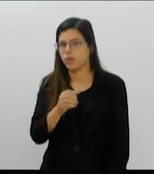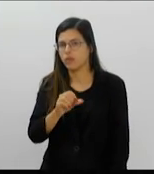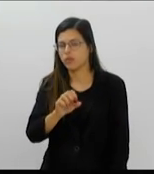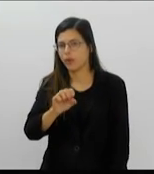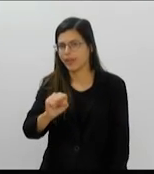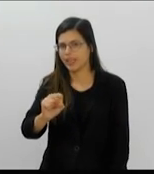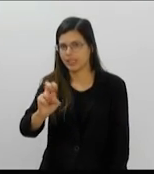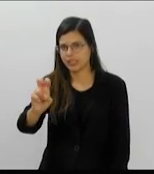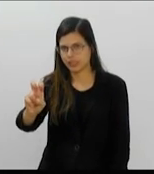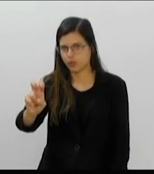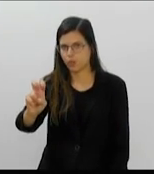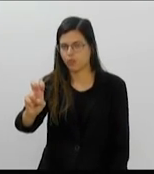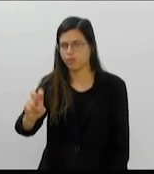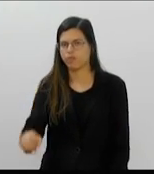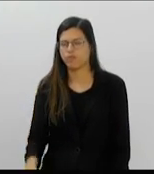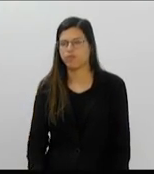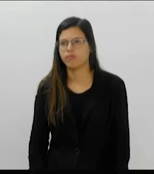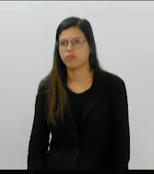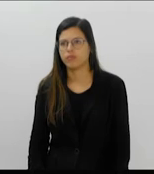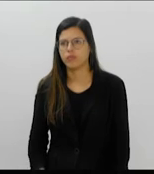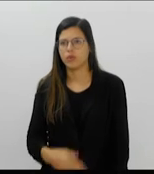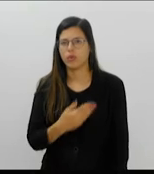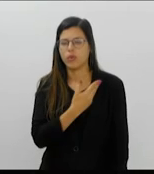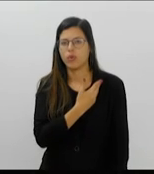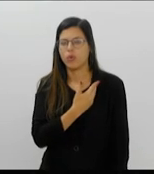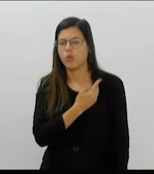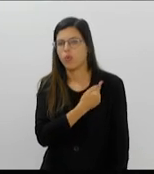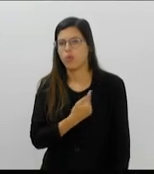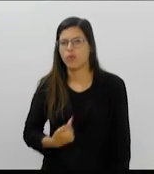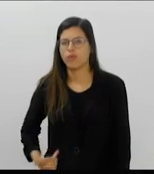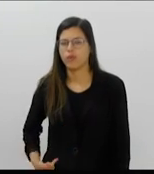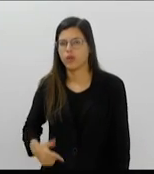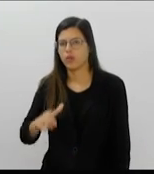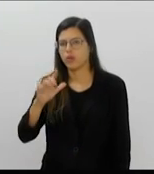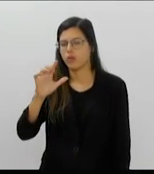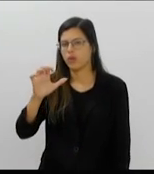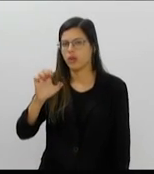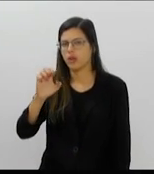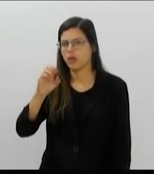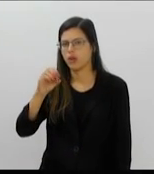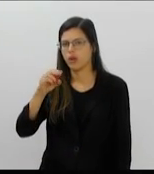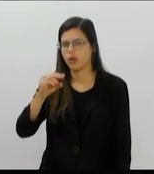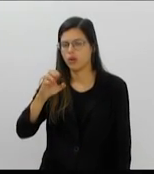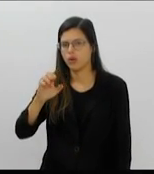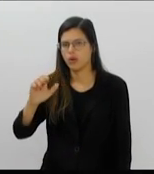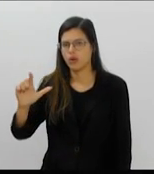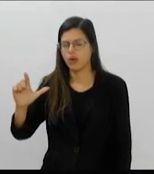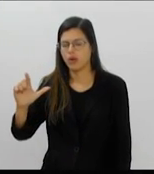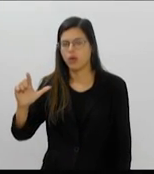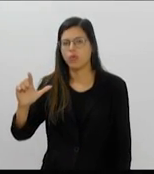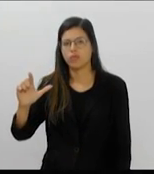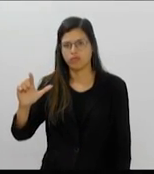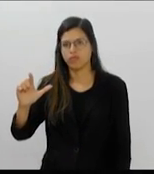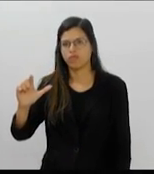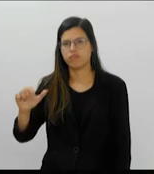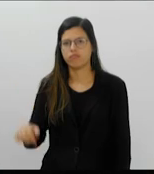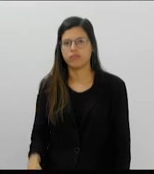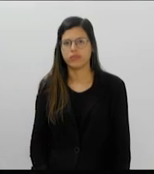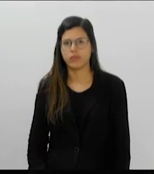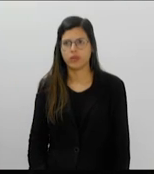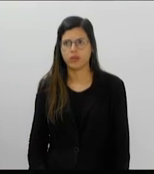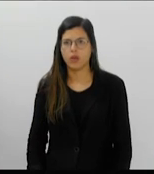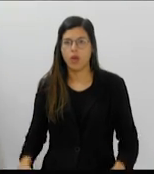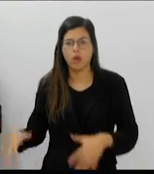1985, no governo de Leonel de Moura Brizola, com